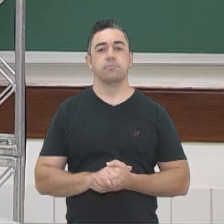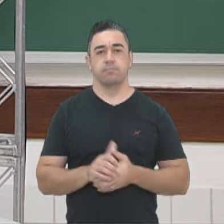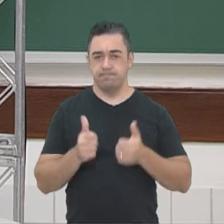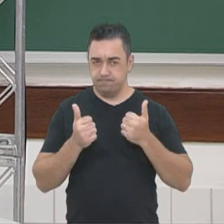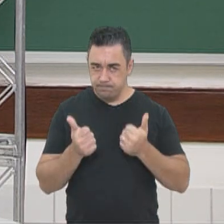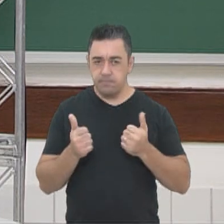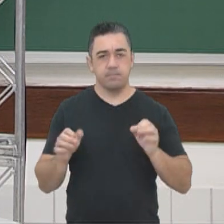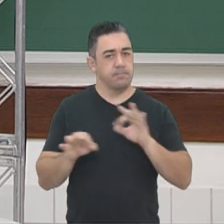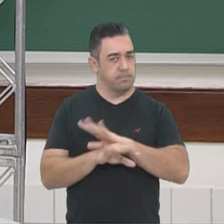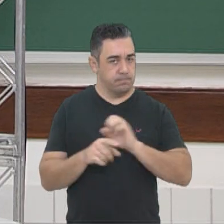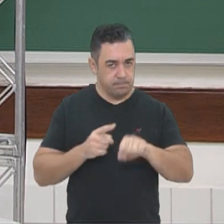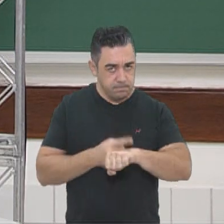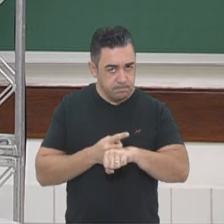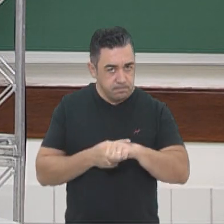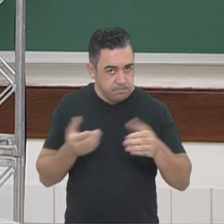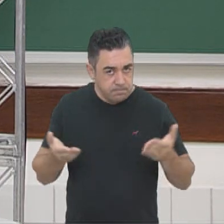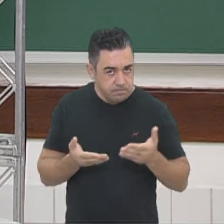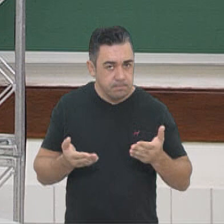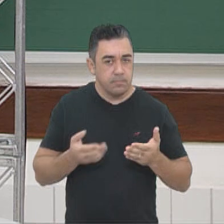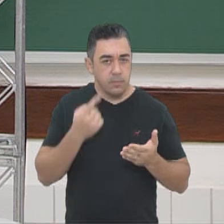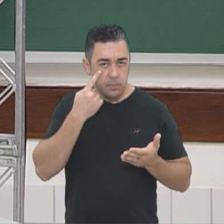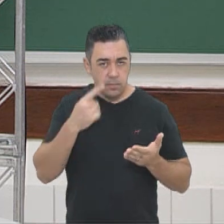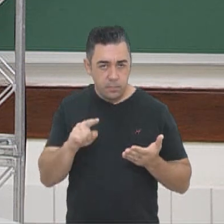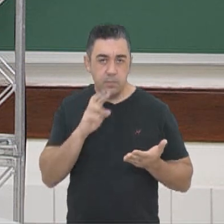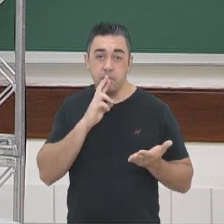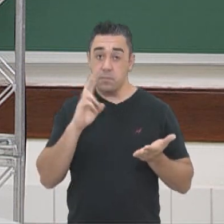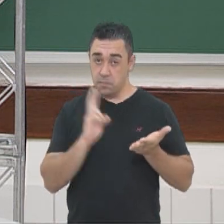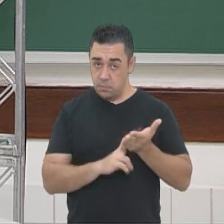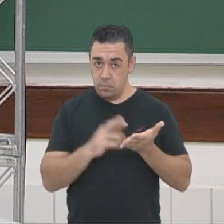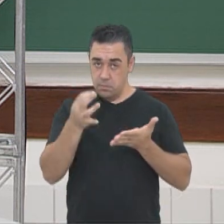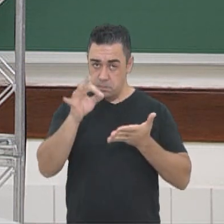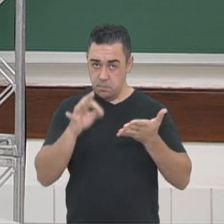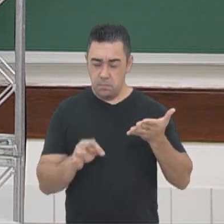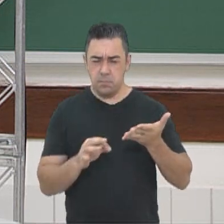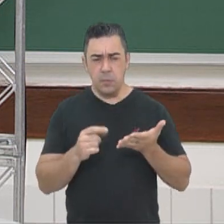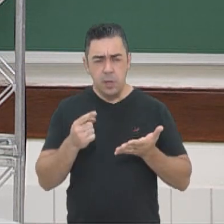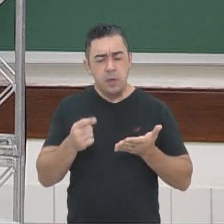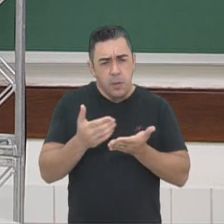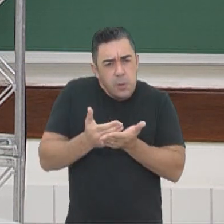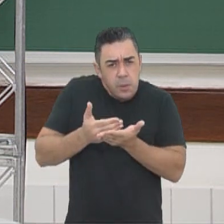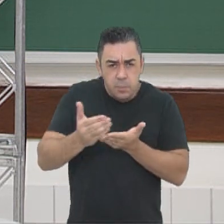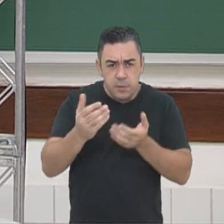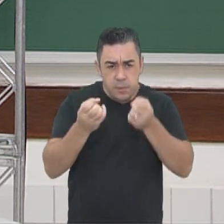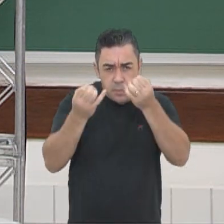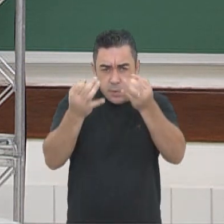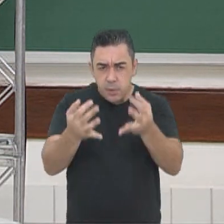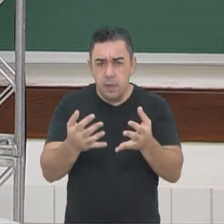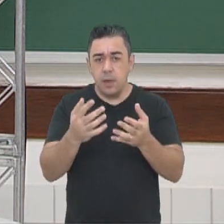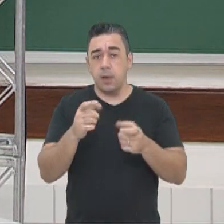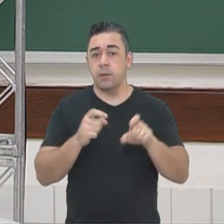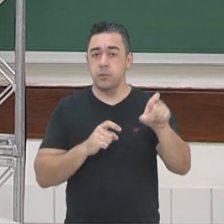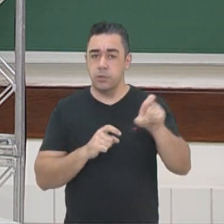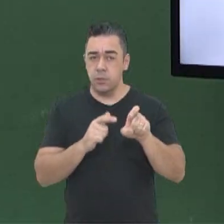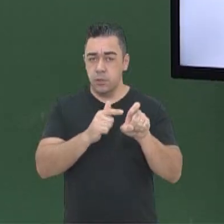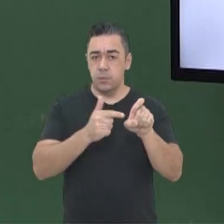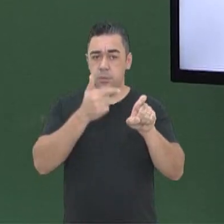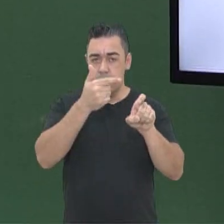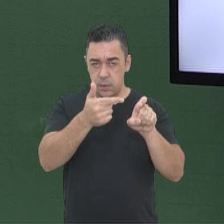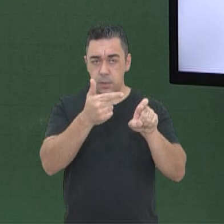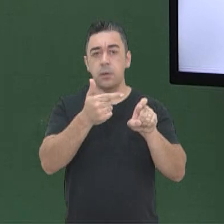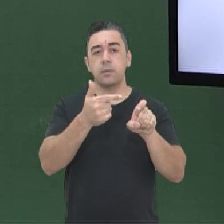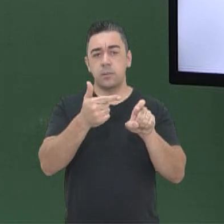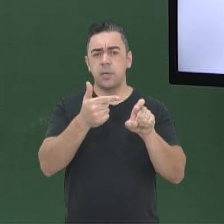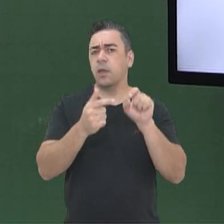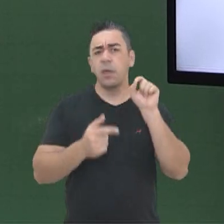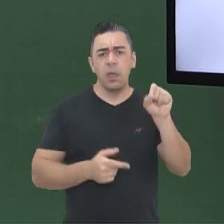Muito bem, acabou o tempo. Vamos então para a resolução do exercício. Nós começamos fazendo x ao quadrado, ok?